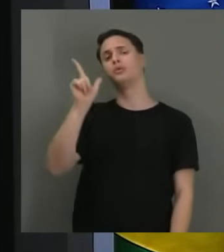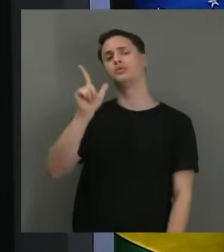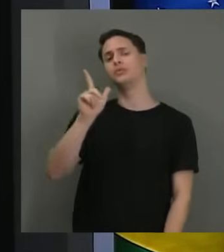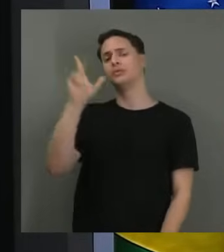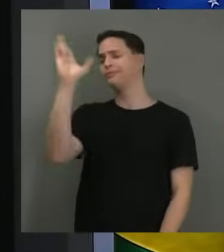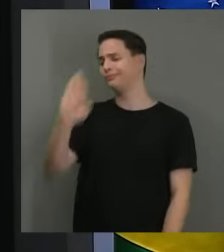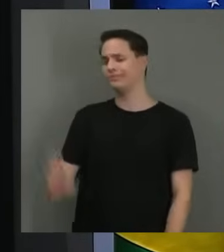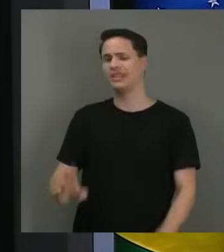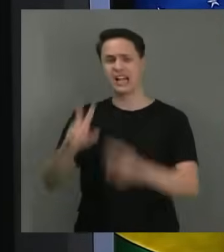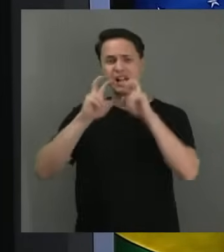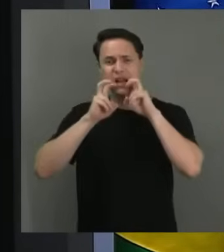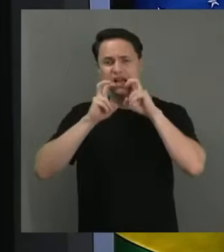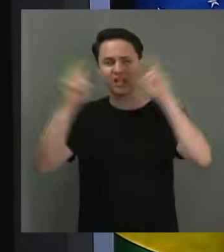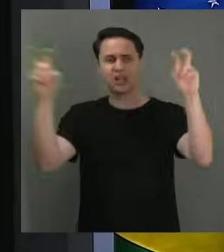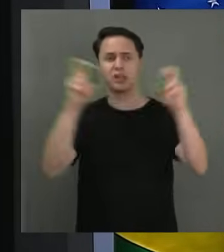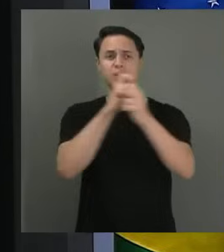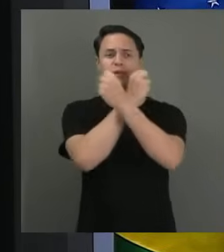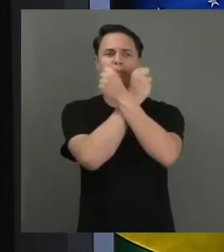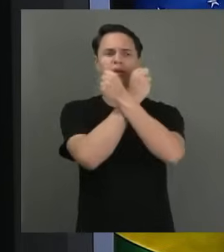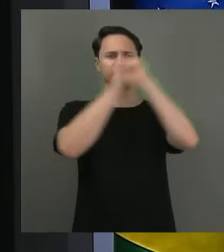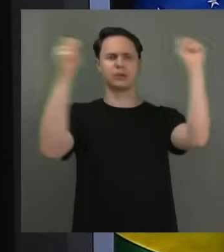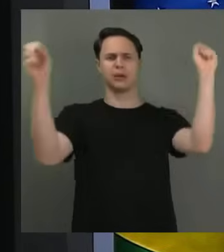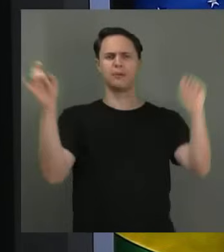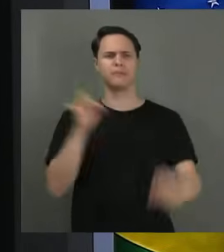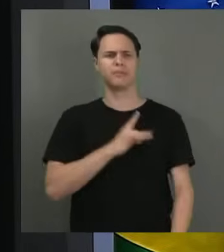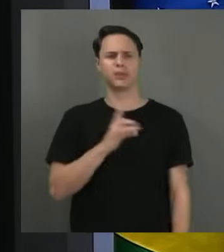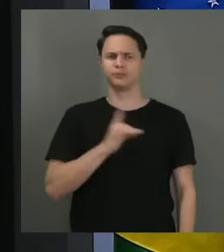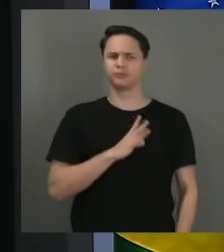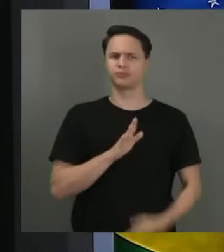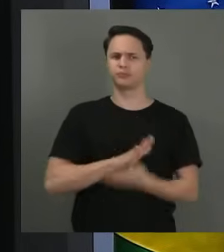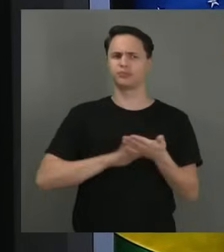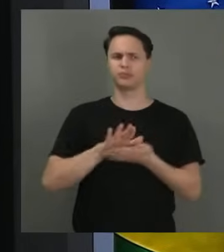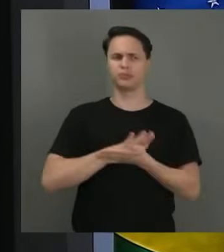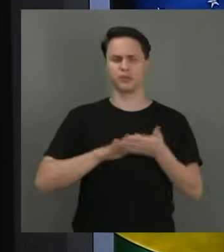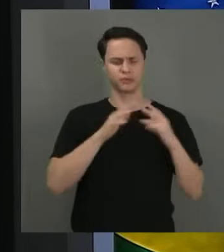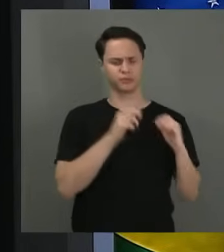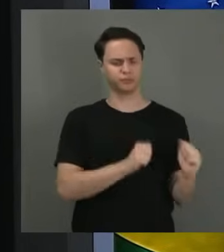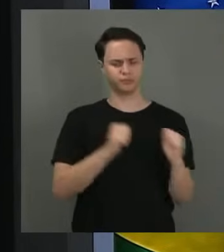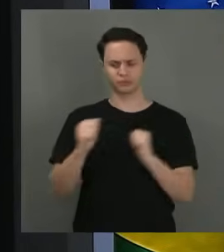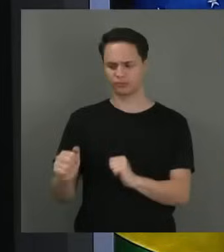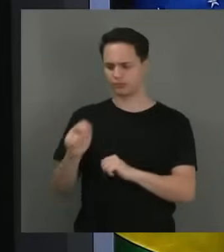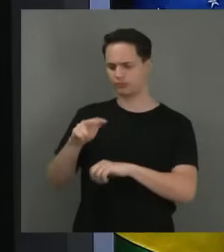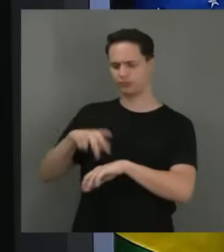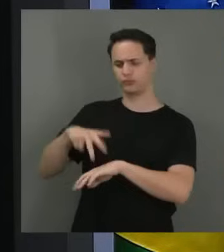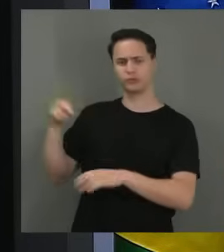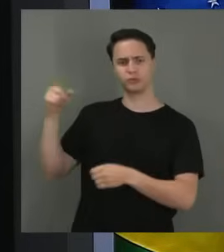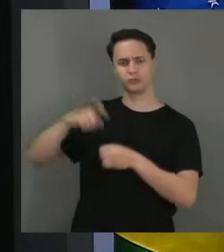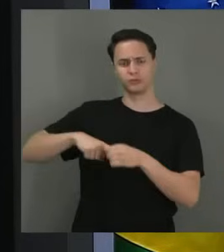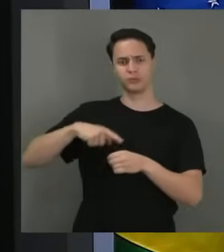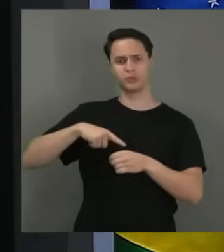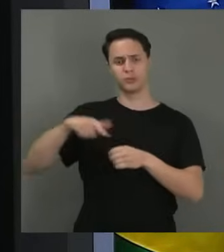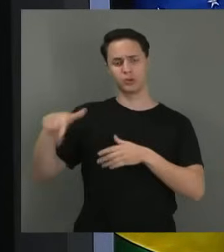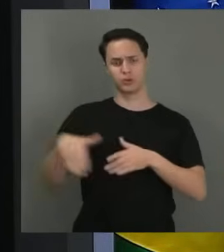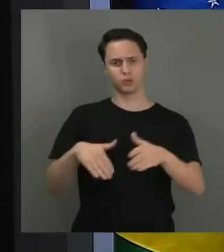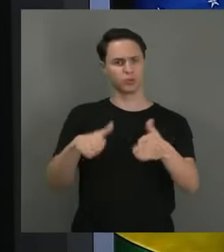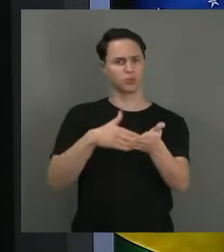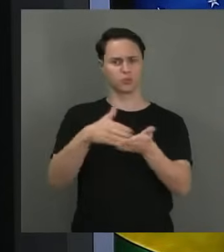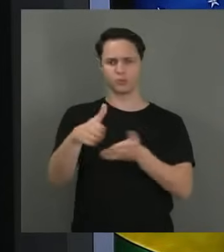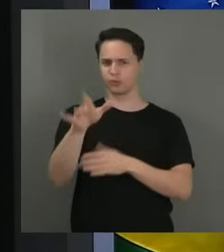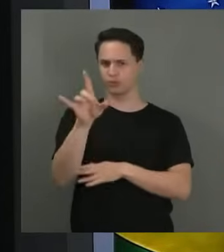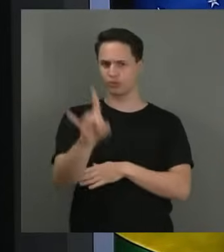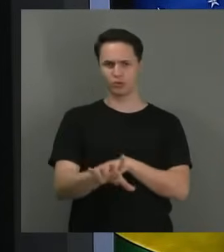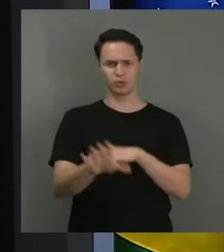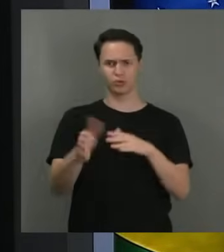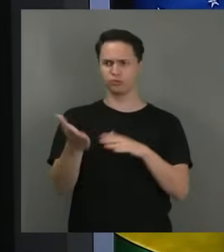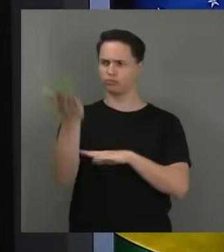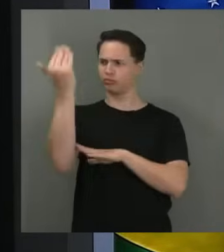deu o grito de liberdade, sem medo dos poderosos. Voltou às ruas, isso vai ser só o começo. Já